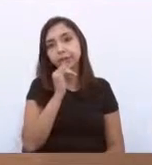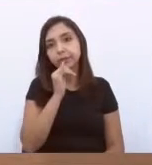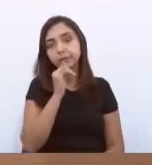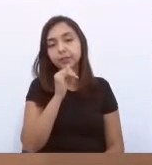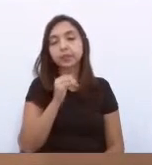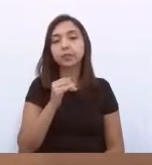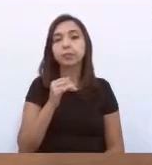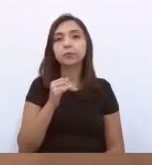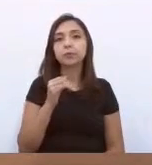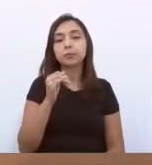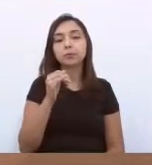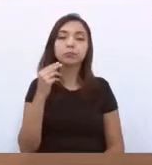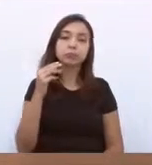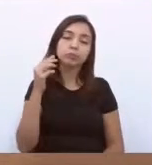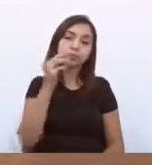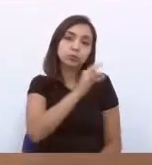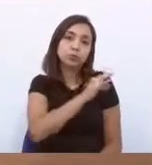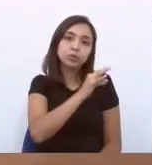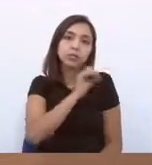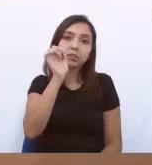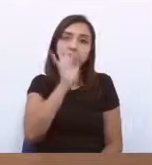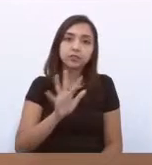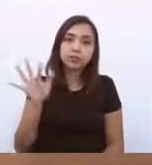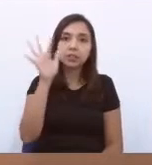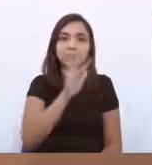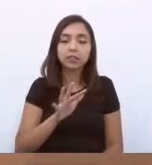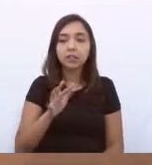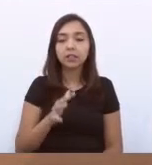Polícia Federal, atuasse